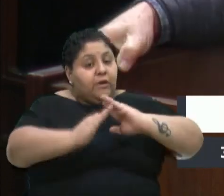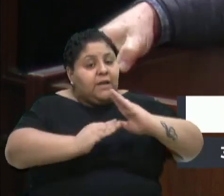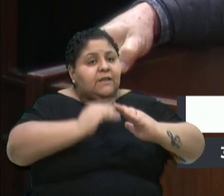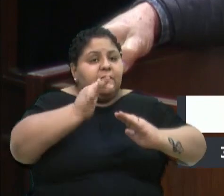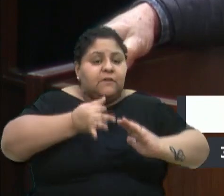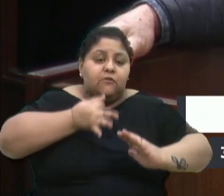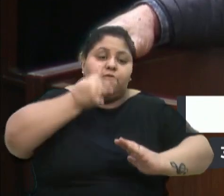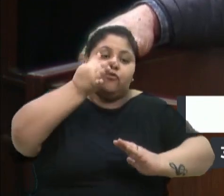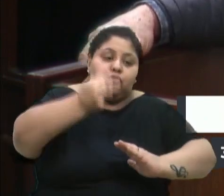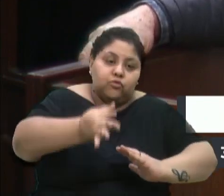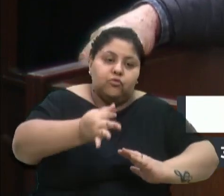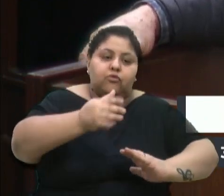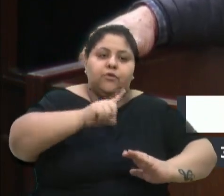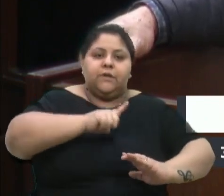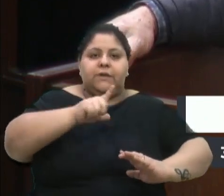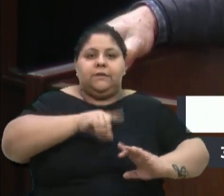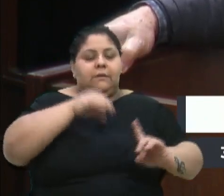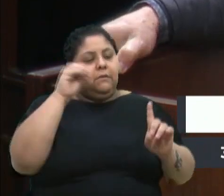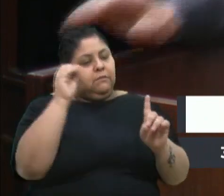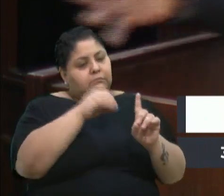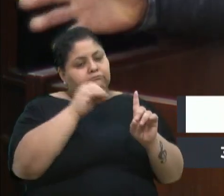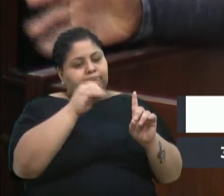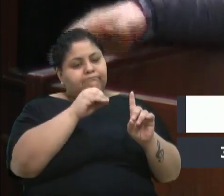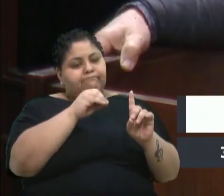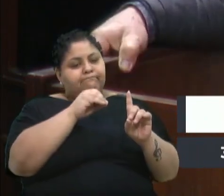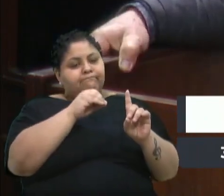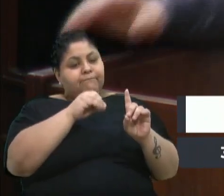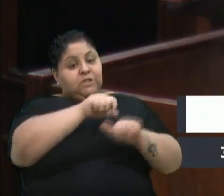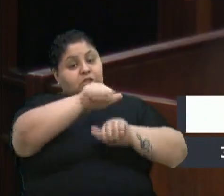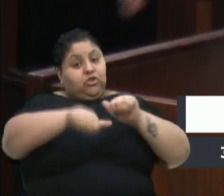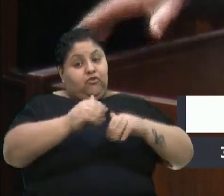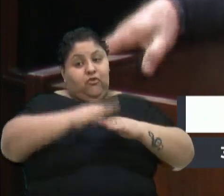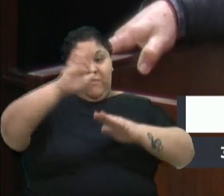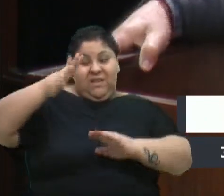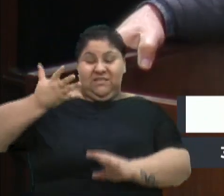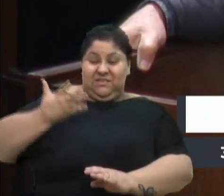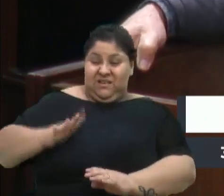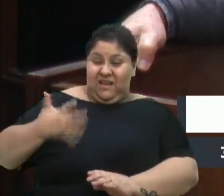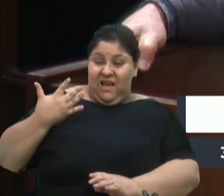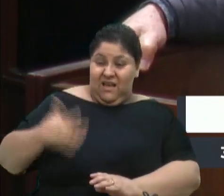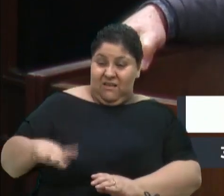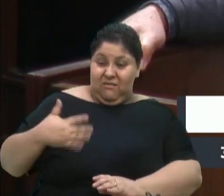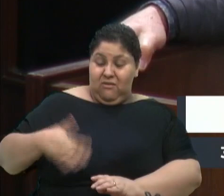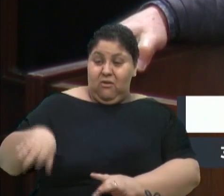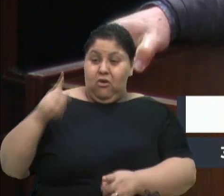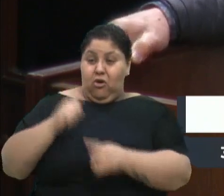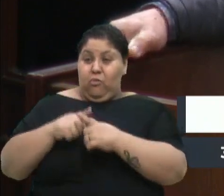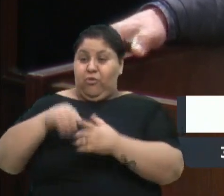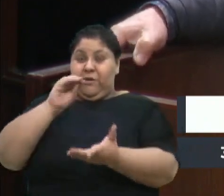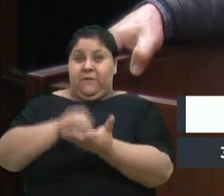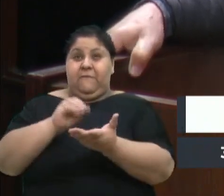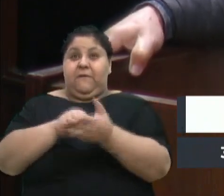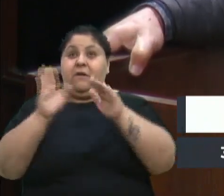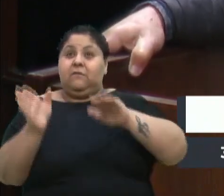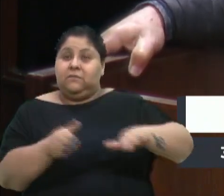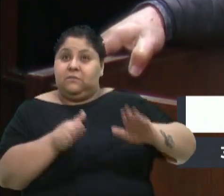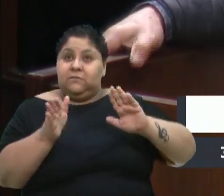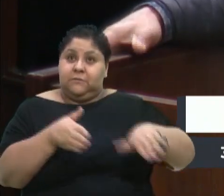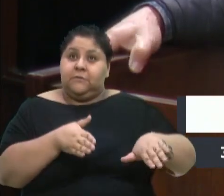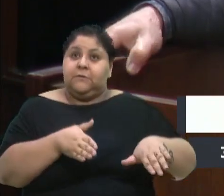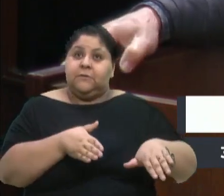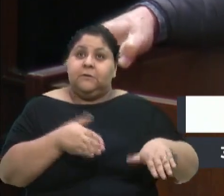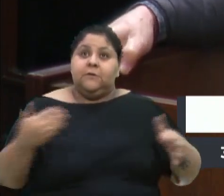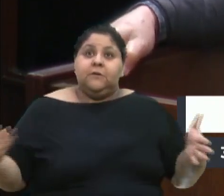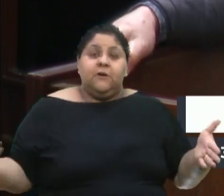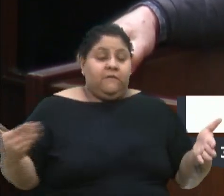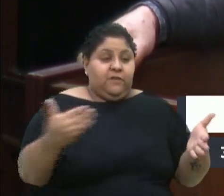mais vulnerável, vai ficar mais caro porque não há produção. Vai chegar num tempo, jovem, que há o dinheiro na cidade e